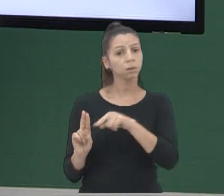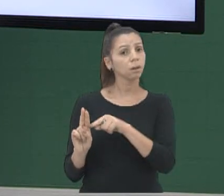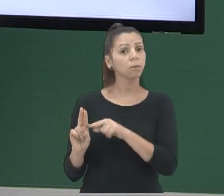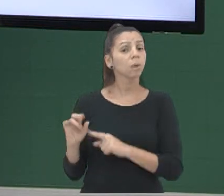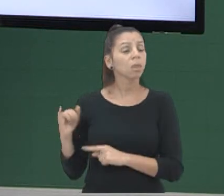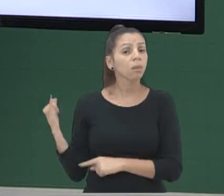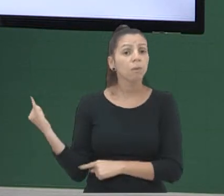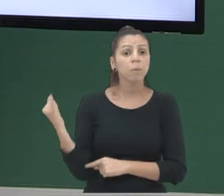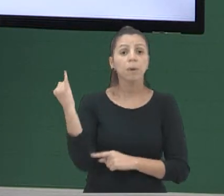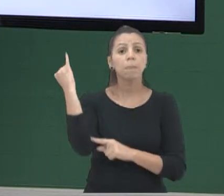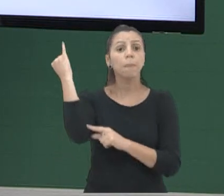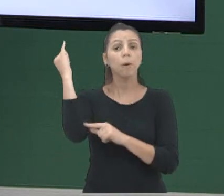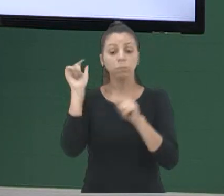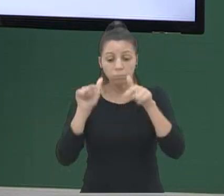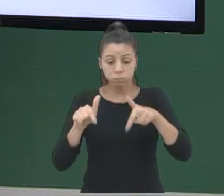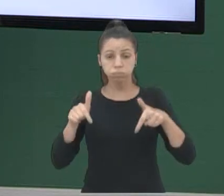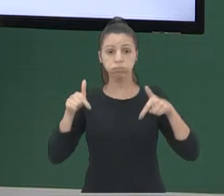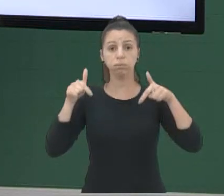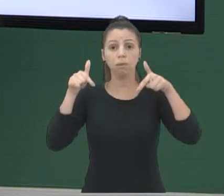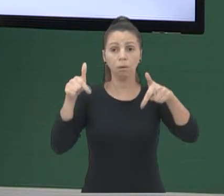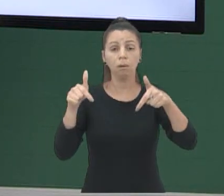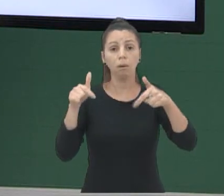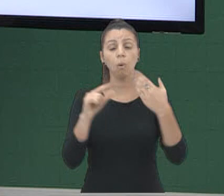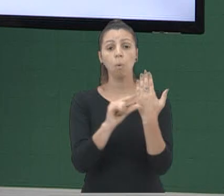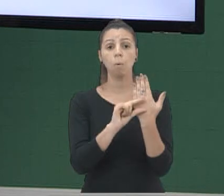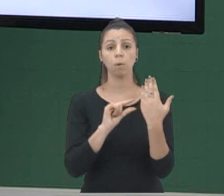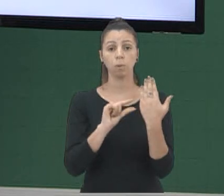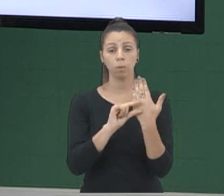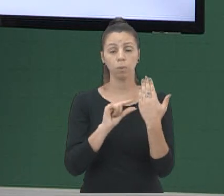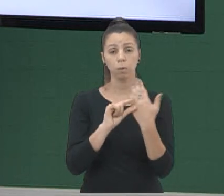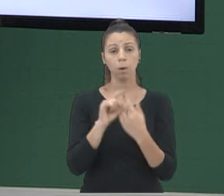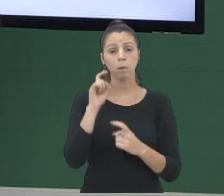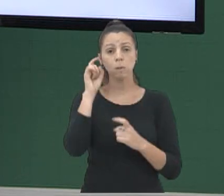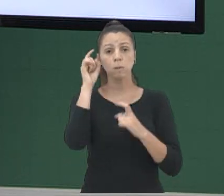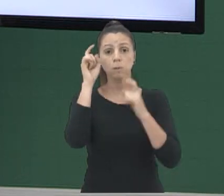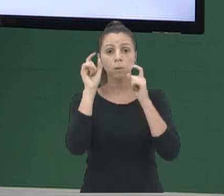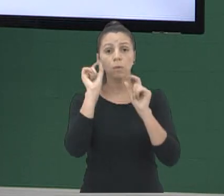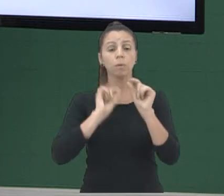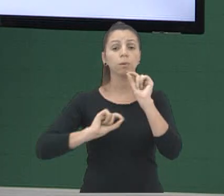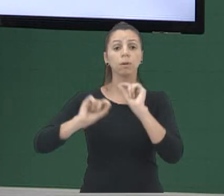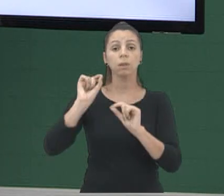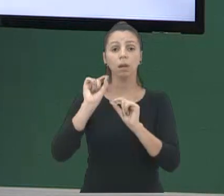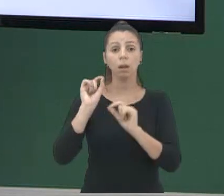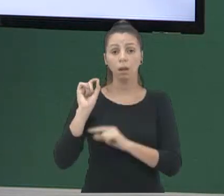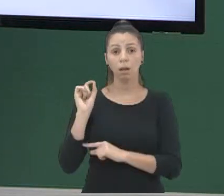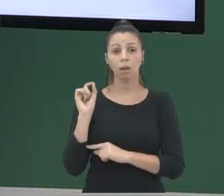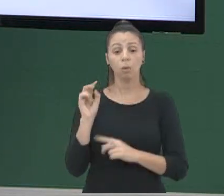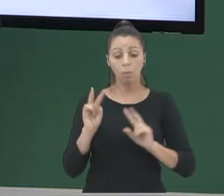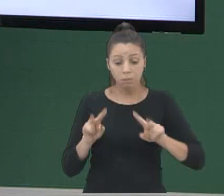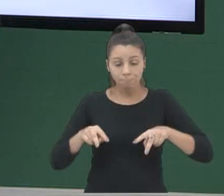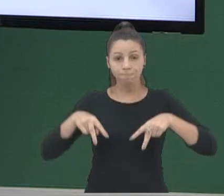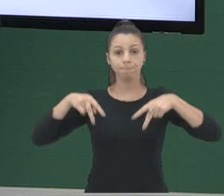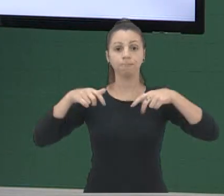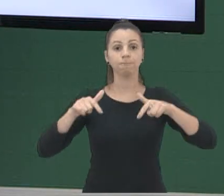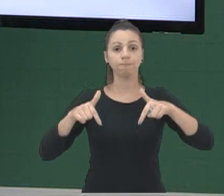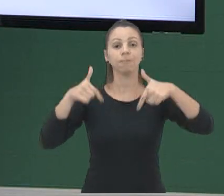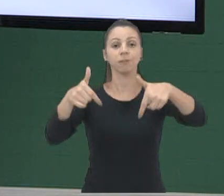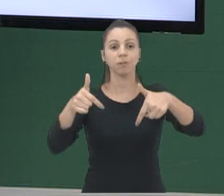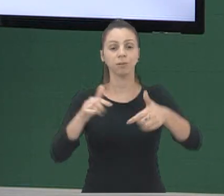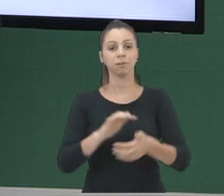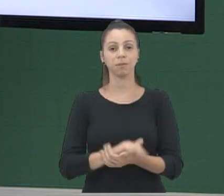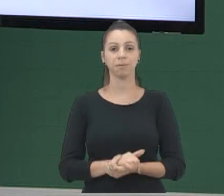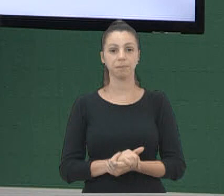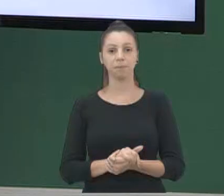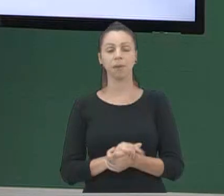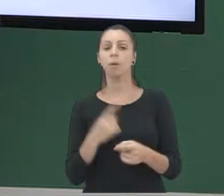as atitudes. O autor se preocupou com as atitudes dos seus personagens e não necessariamente com o nome deles, certo?